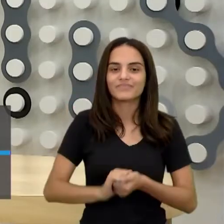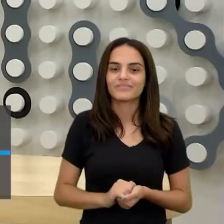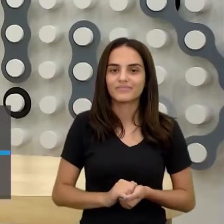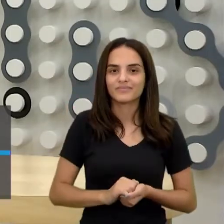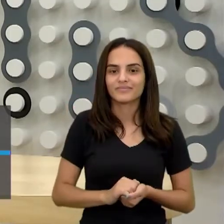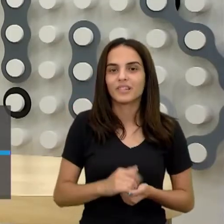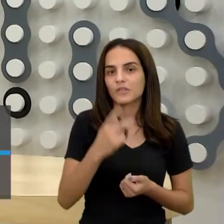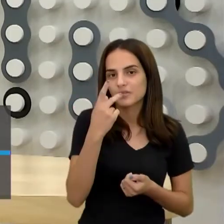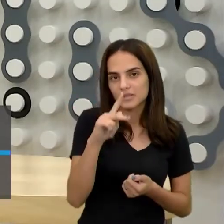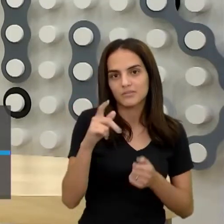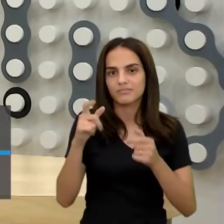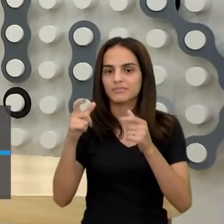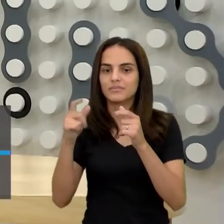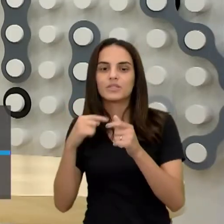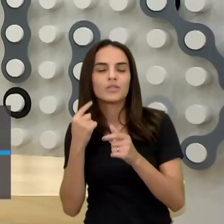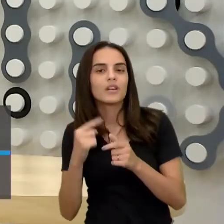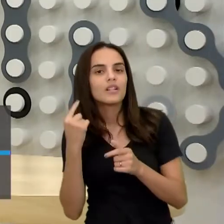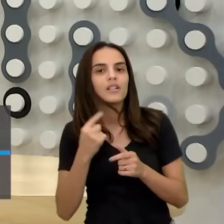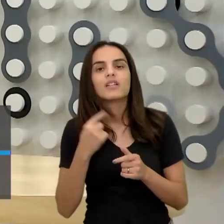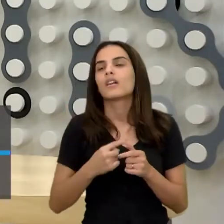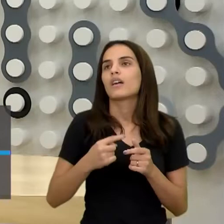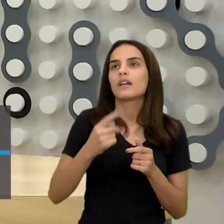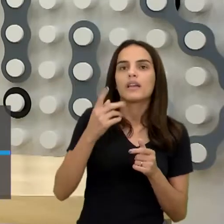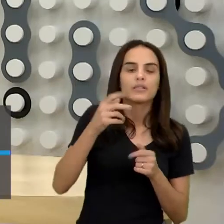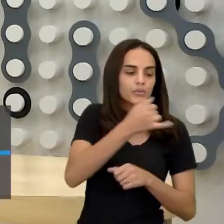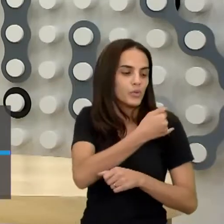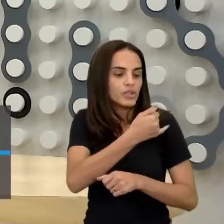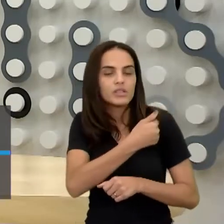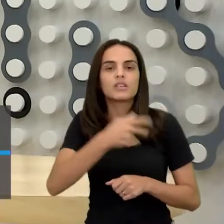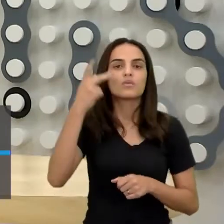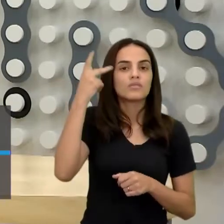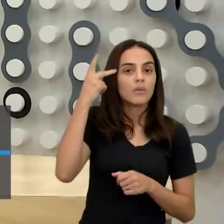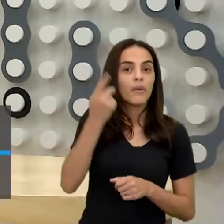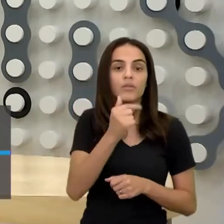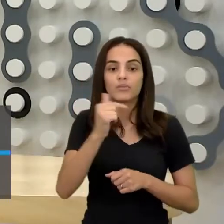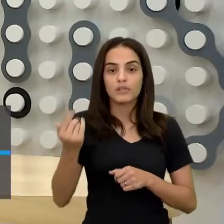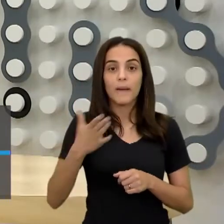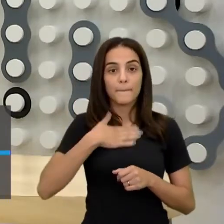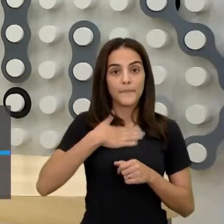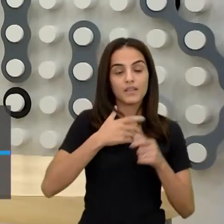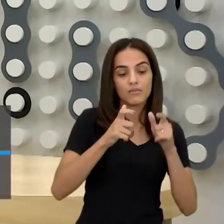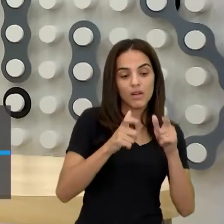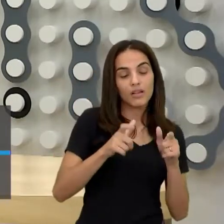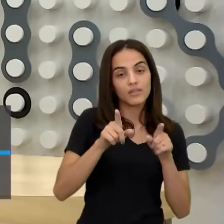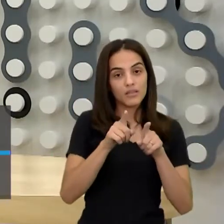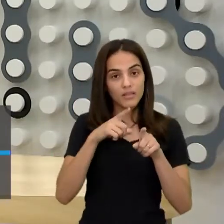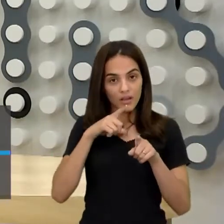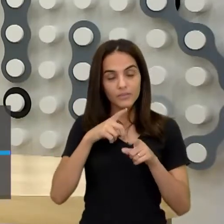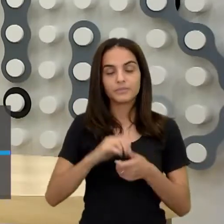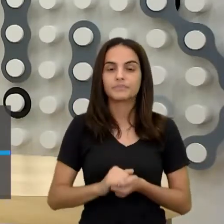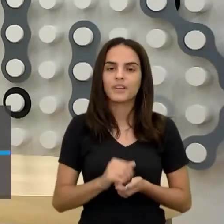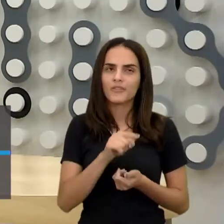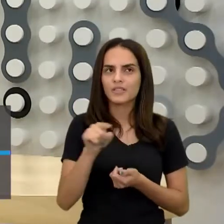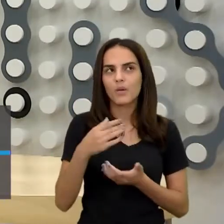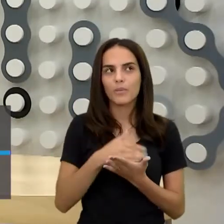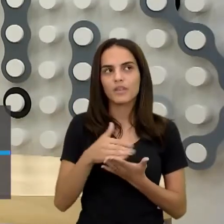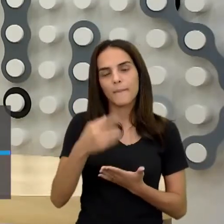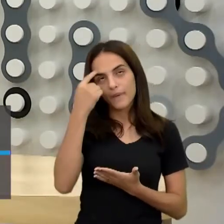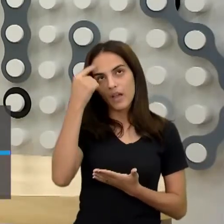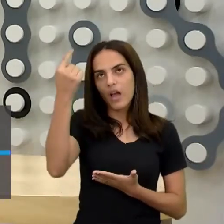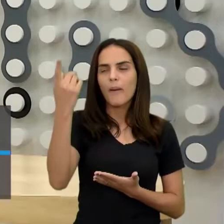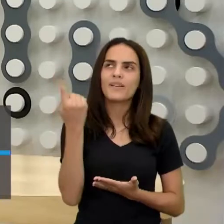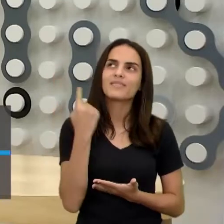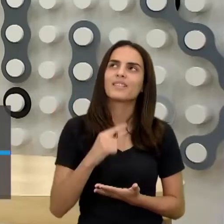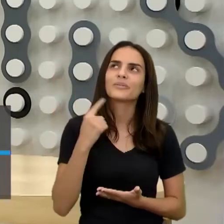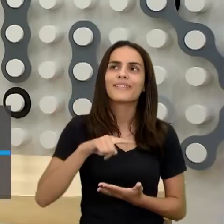York não tem o que São Paulo tem, não tem o que Rio de Janeiro tem, não tem o que, sei lá, a minha cidade tem. Então, aí você vai começar a pensar, porque